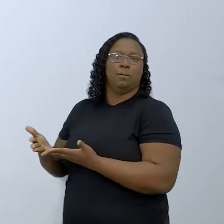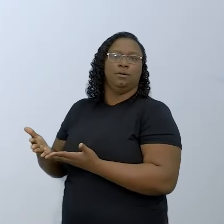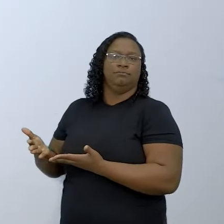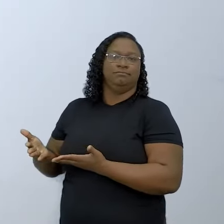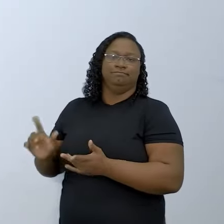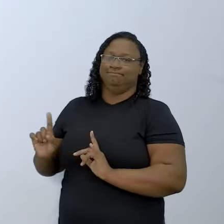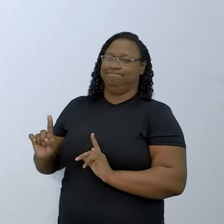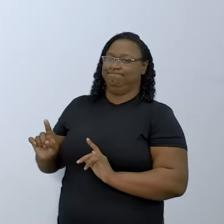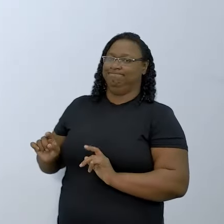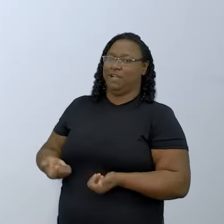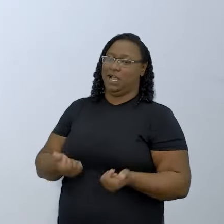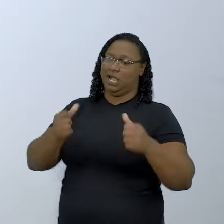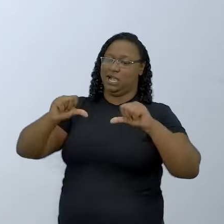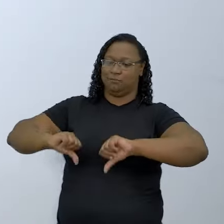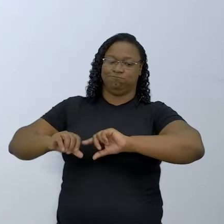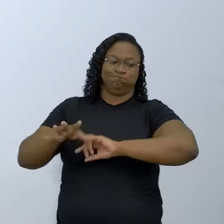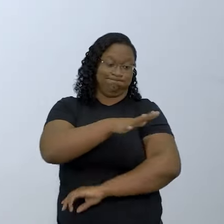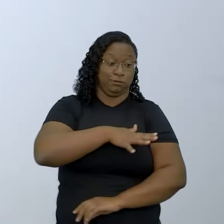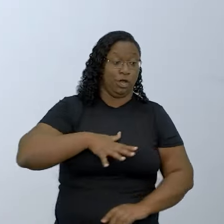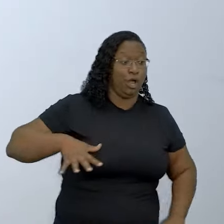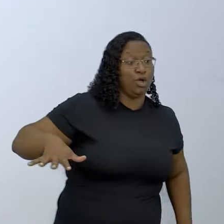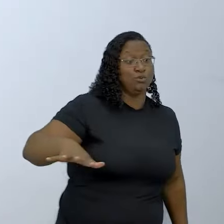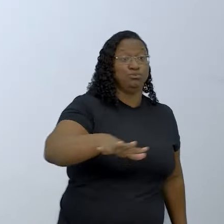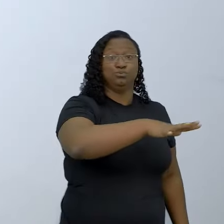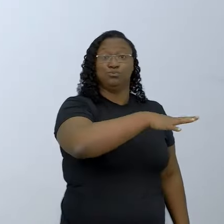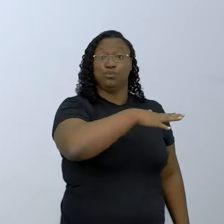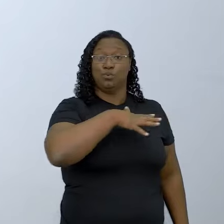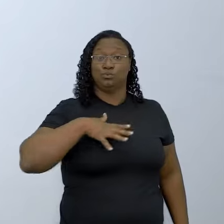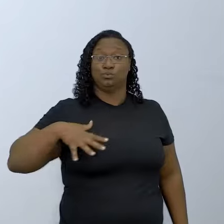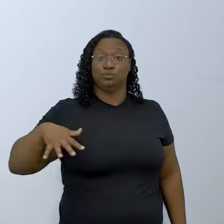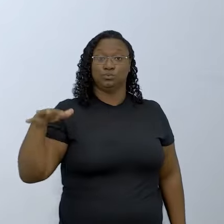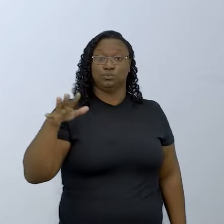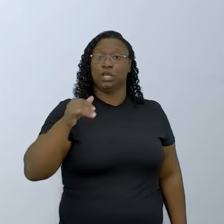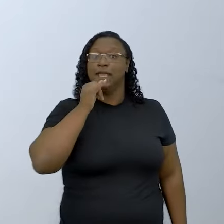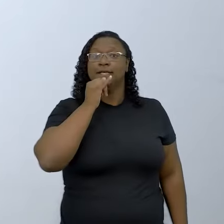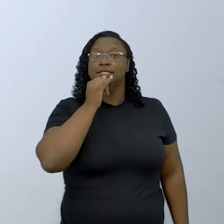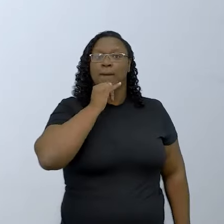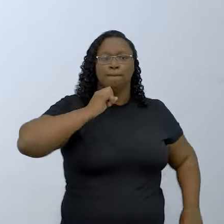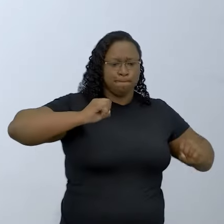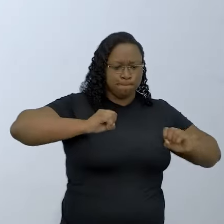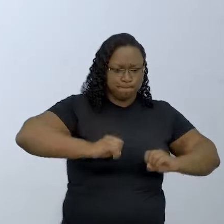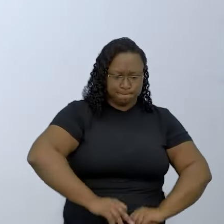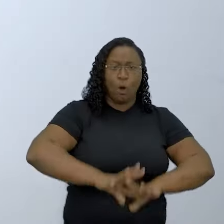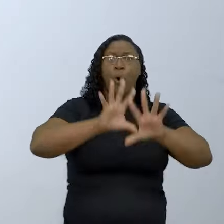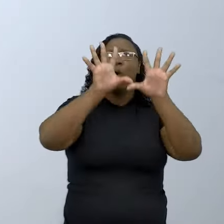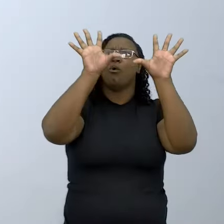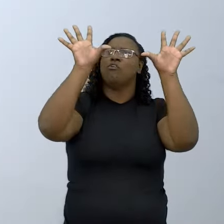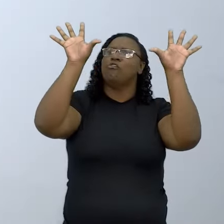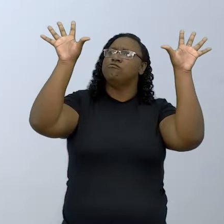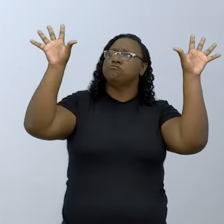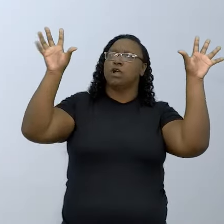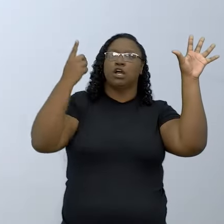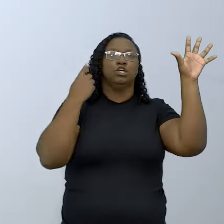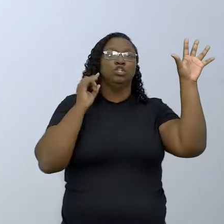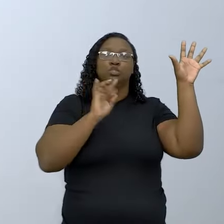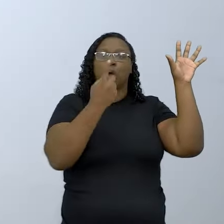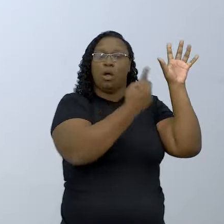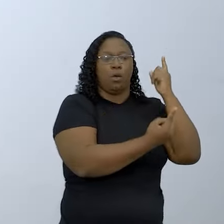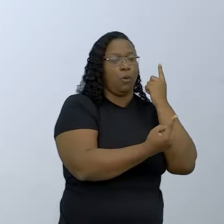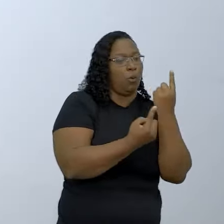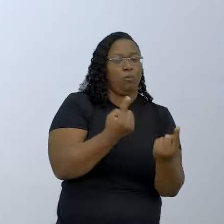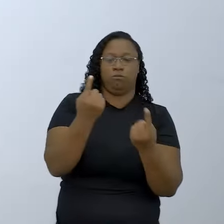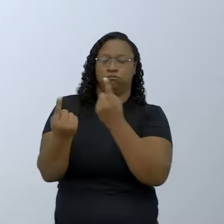todos. Quando, por exemplo, explodiu Chernobyl, ela não vai atingir só 1, 2, 3 pessoas, ela atinge a